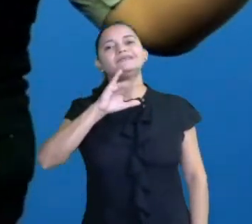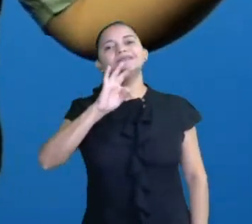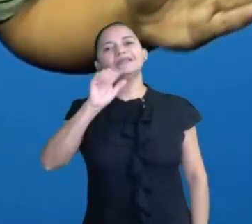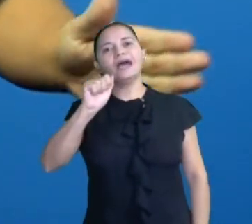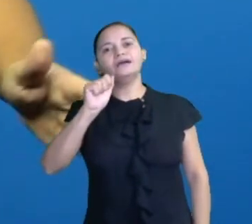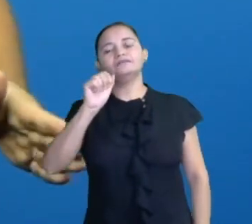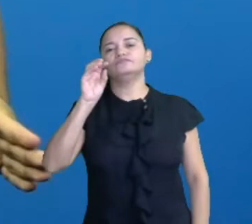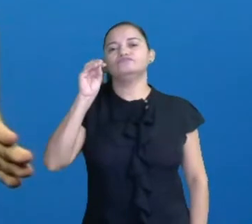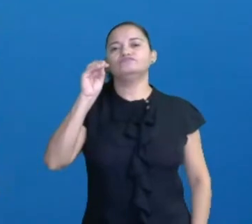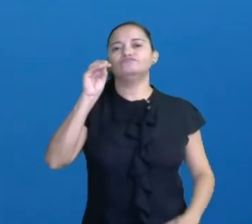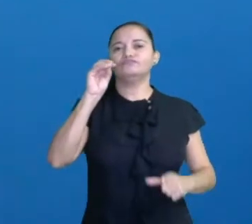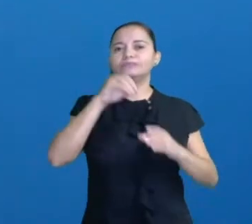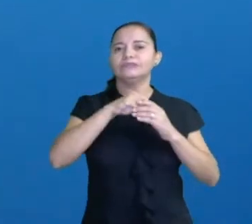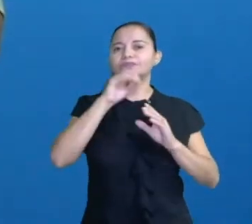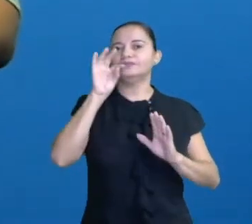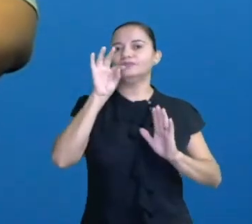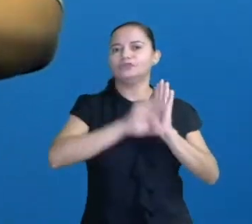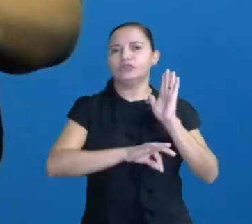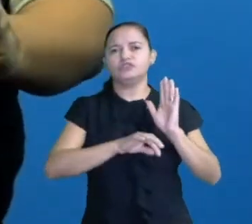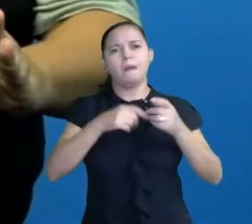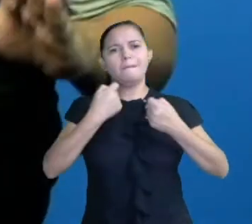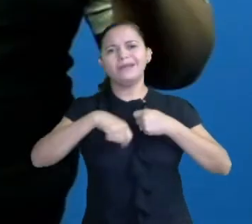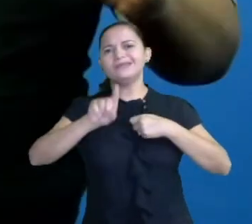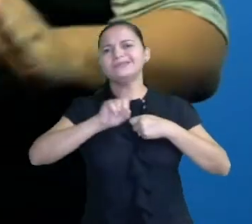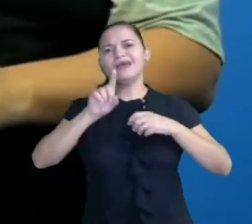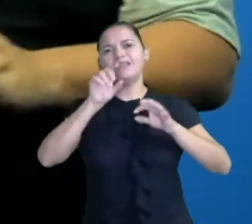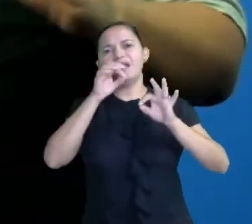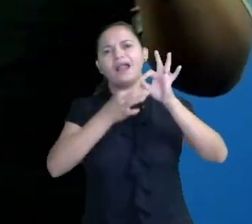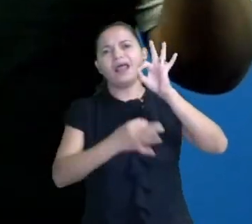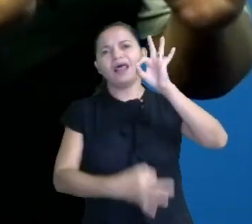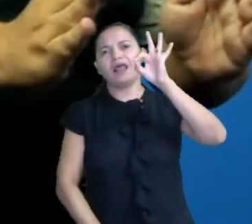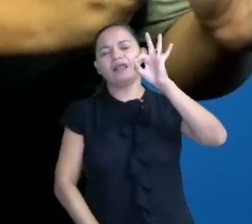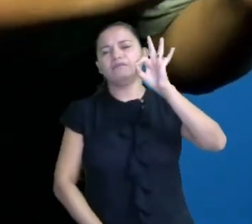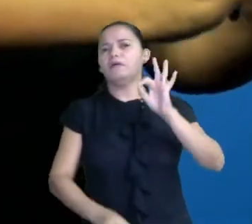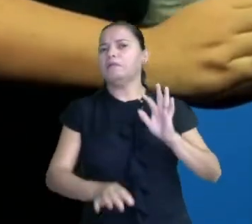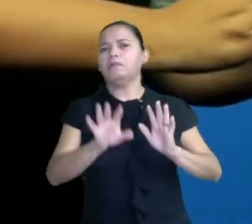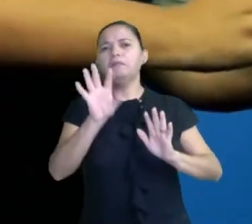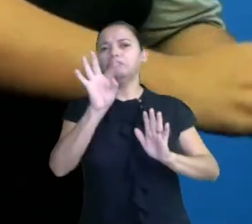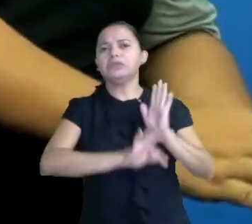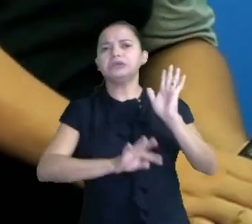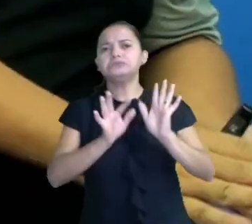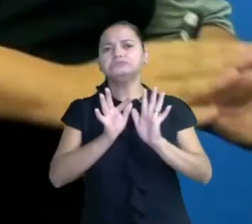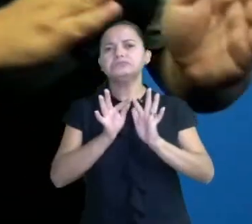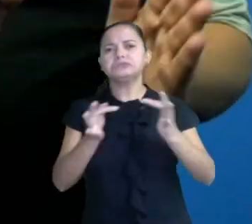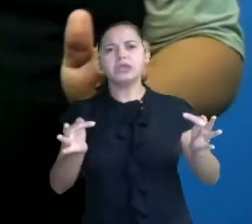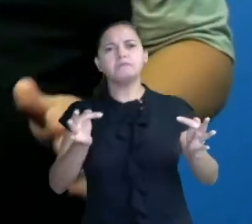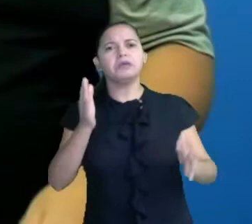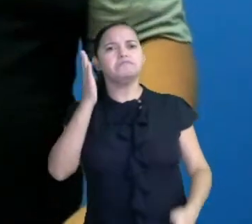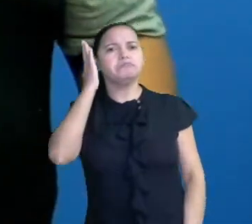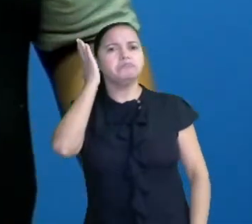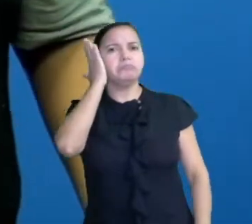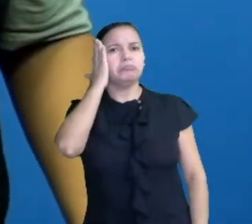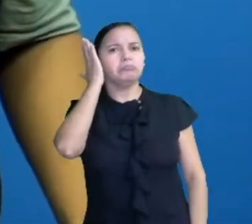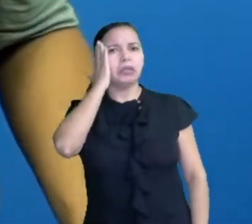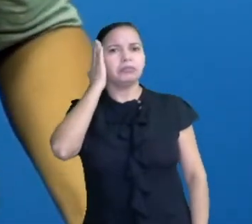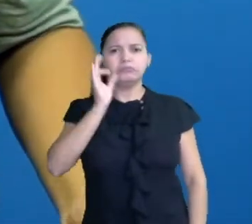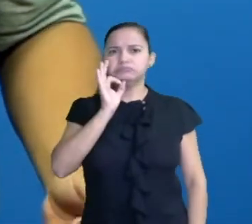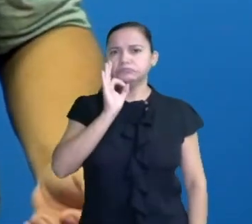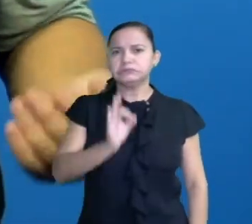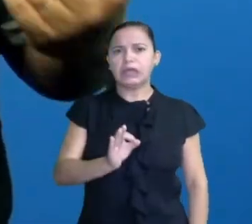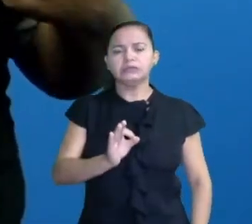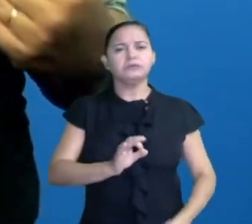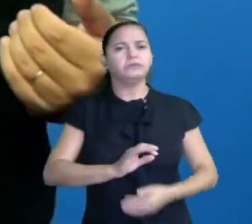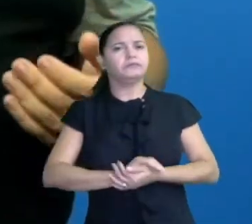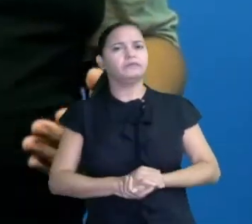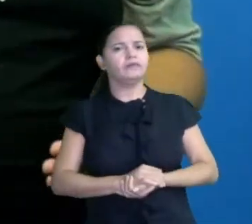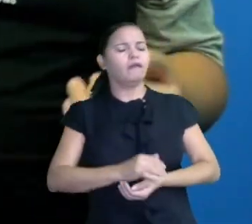fizesse um texto longo. Ele deixou tudo implícito, tudo subentendido, correto? Ao mesmo tempo que ela